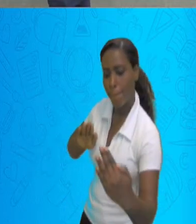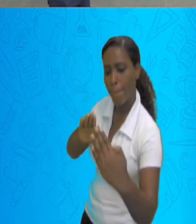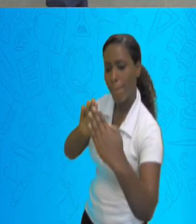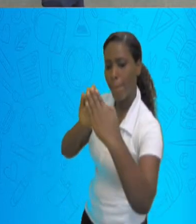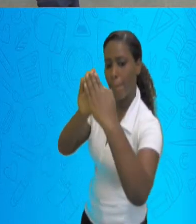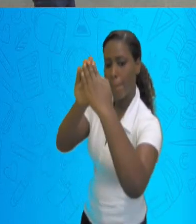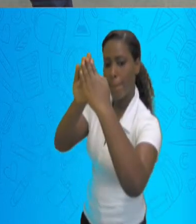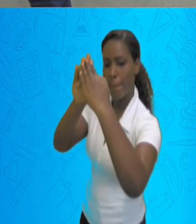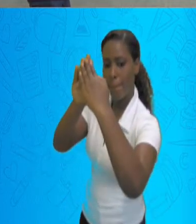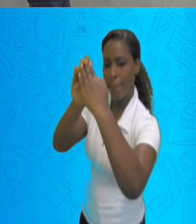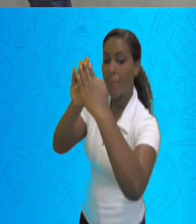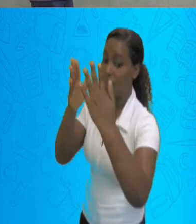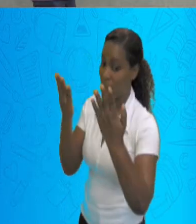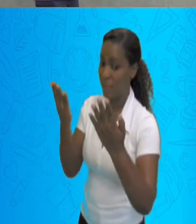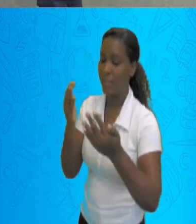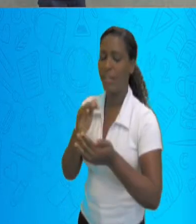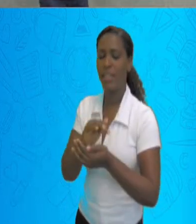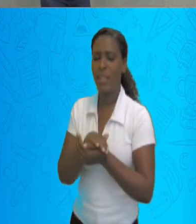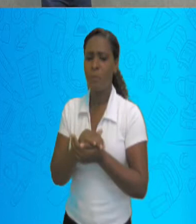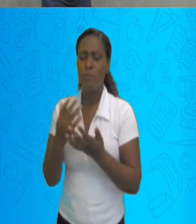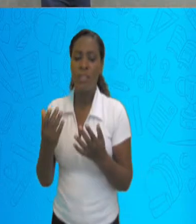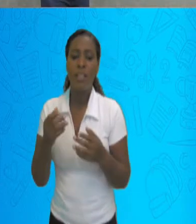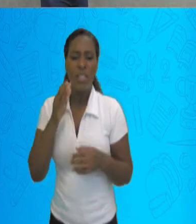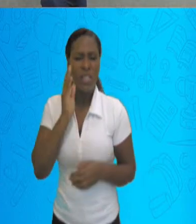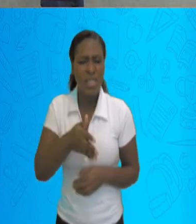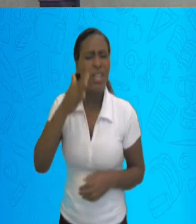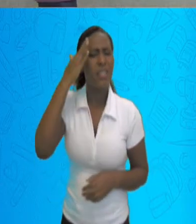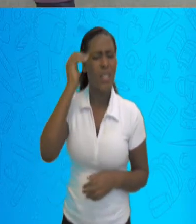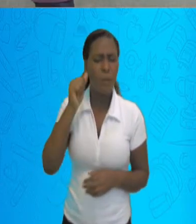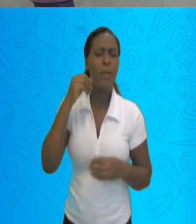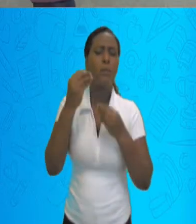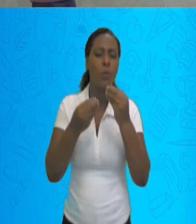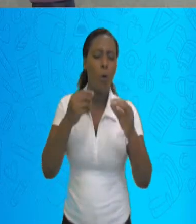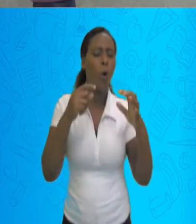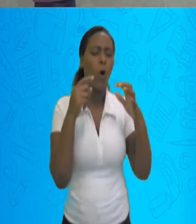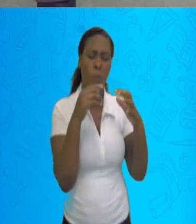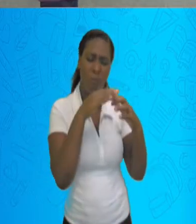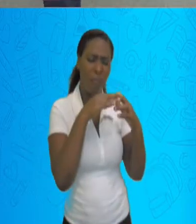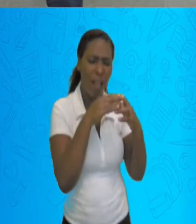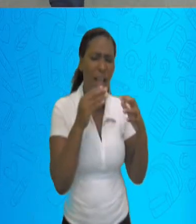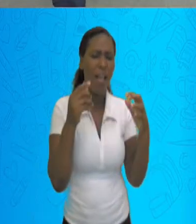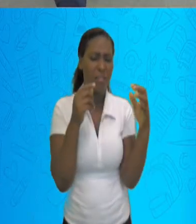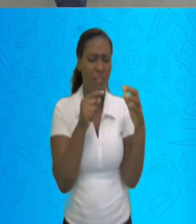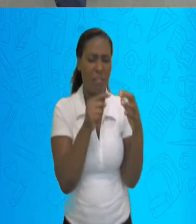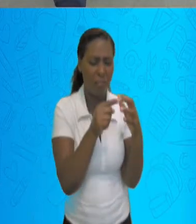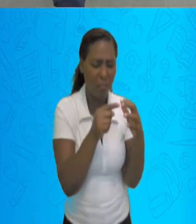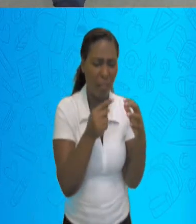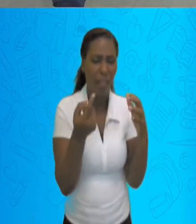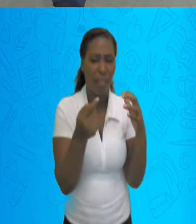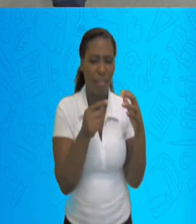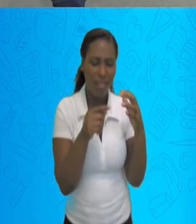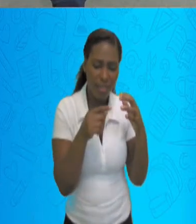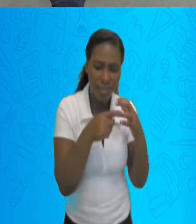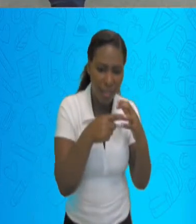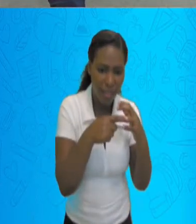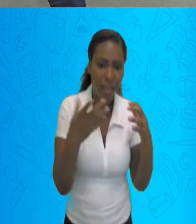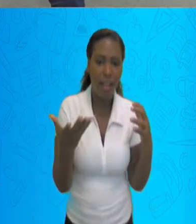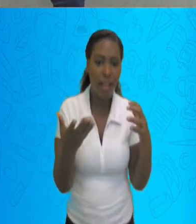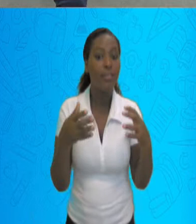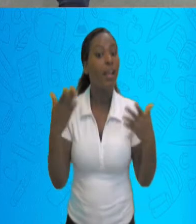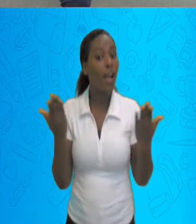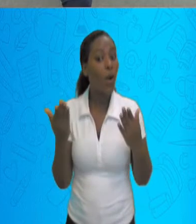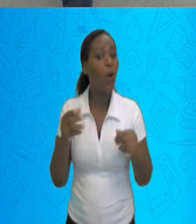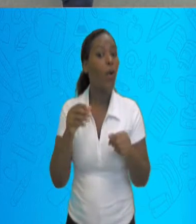uma propriedade maior de falar sobre as pirâmides e os prismas. O que seriam as pirâmides? São